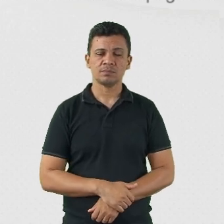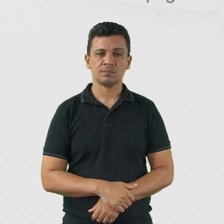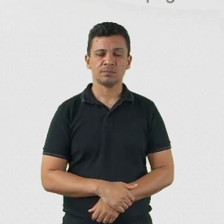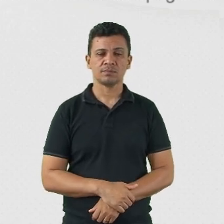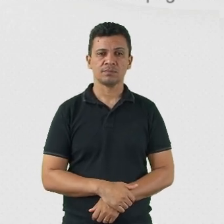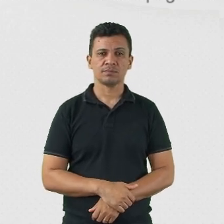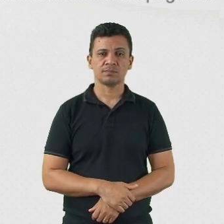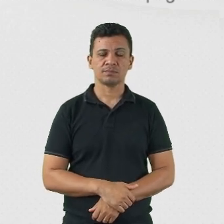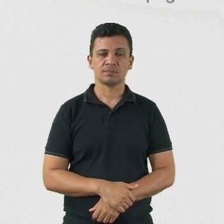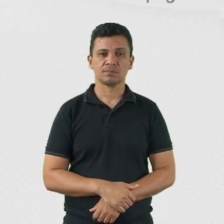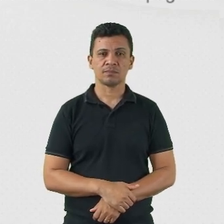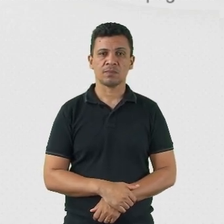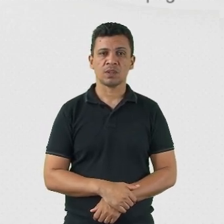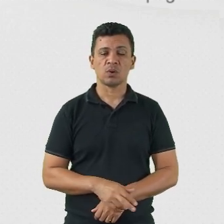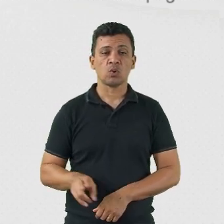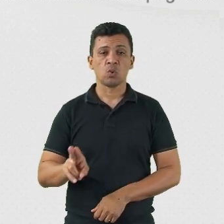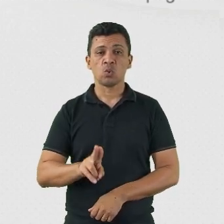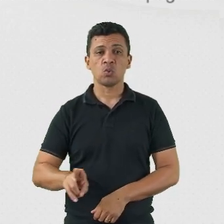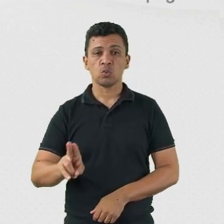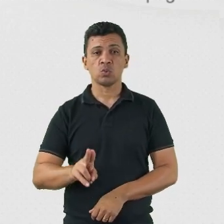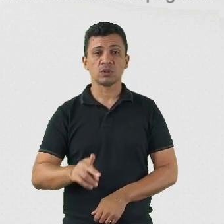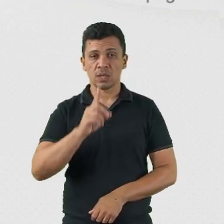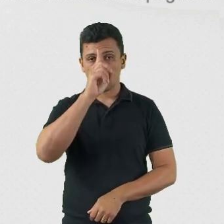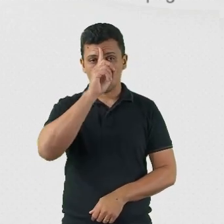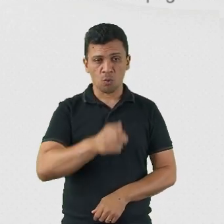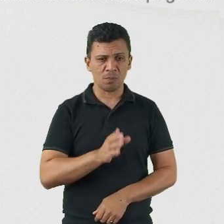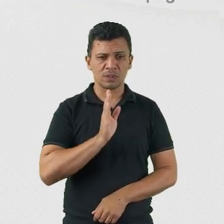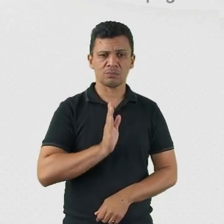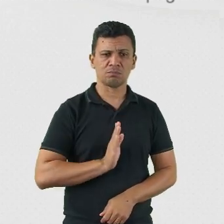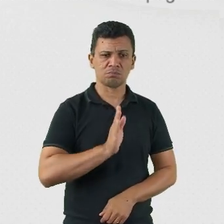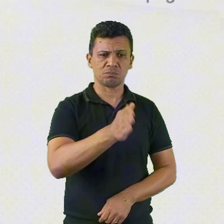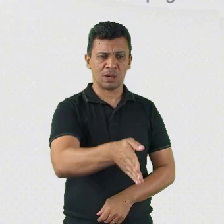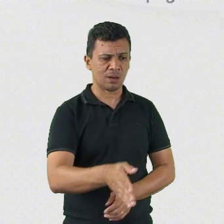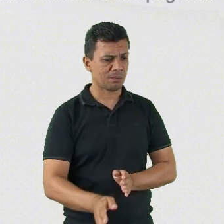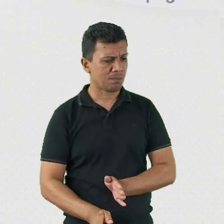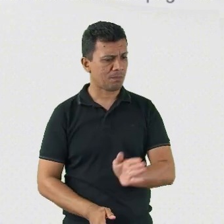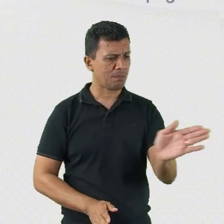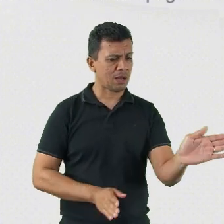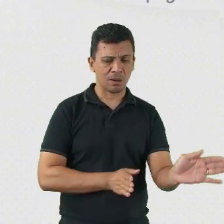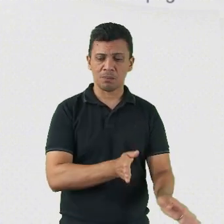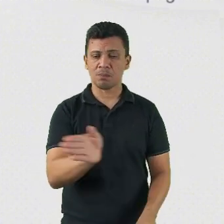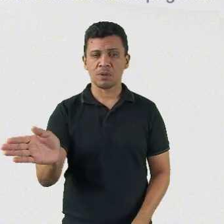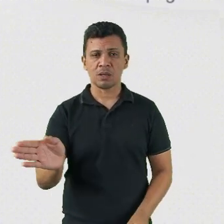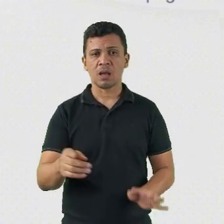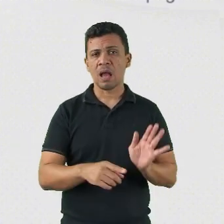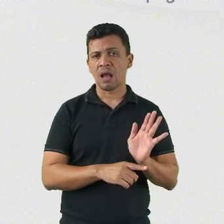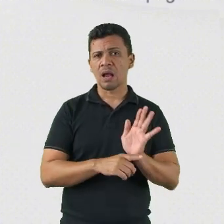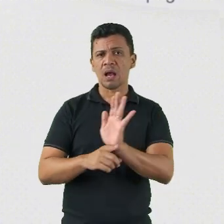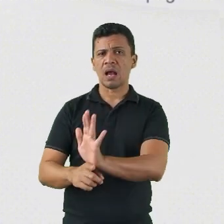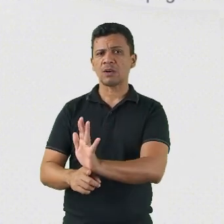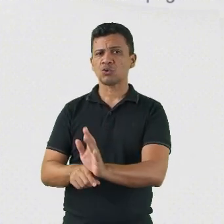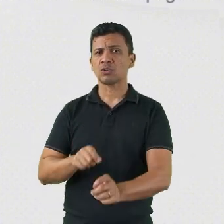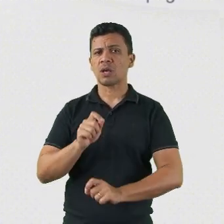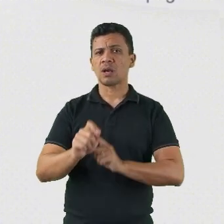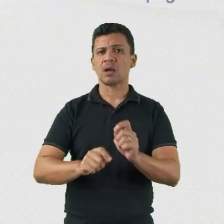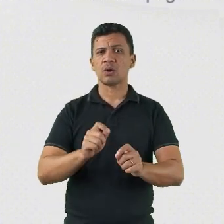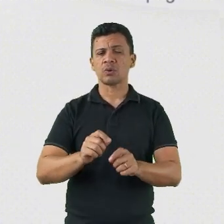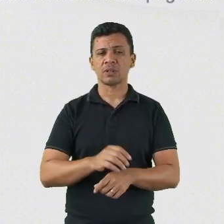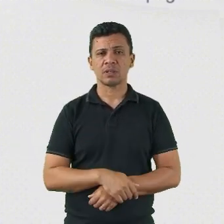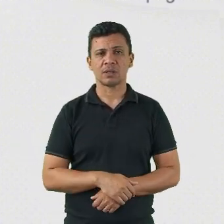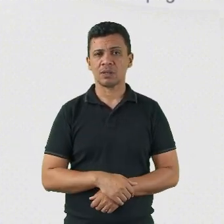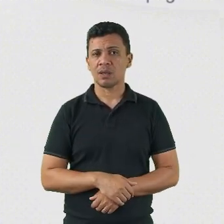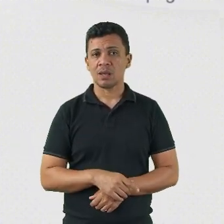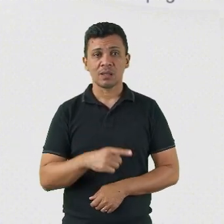places. Então, quando a gente usa esses comandos de direção, eles vão ajudar as pessoas a navegar